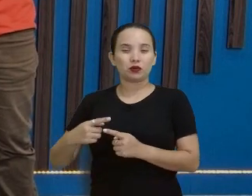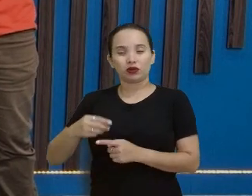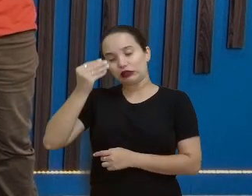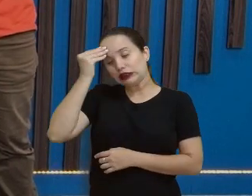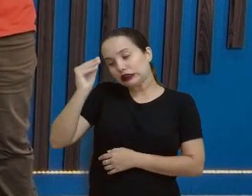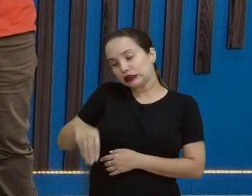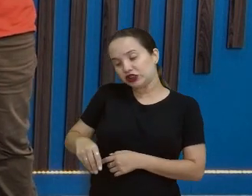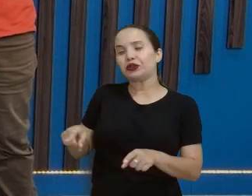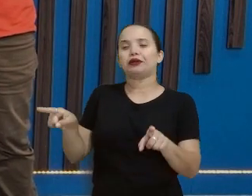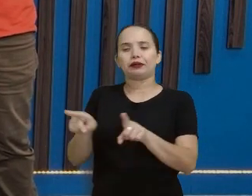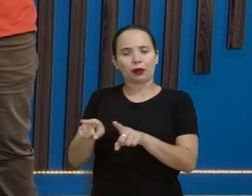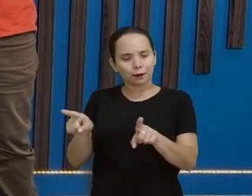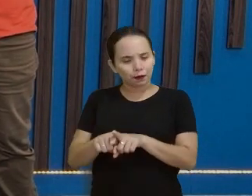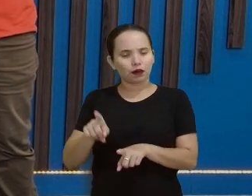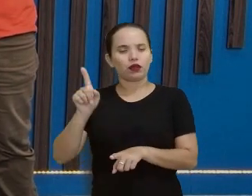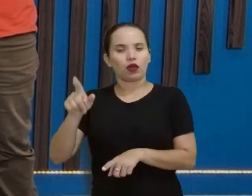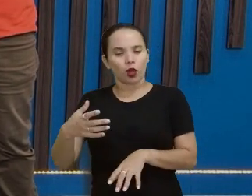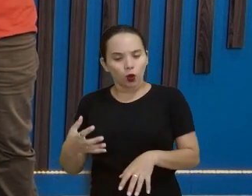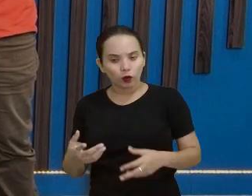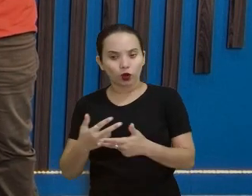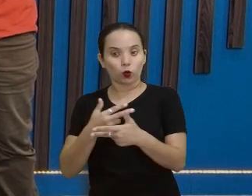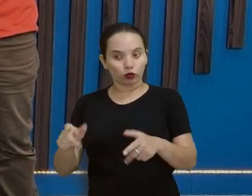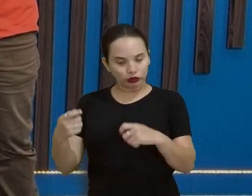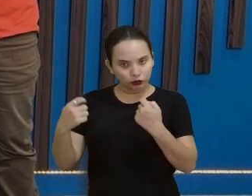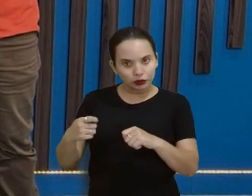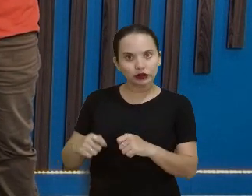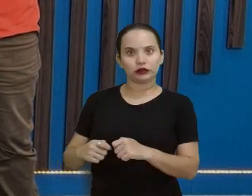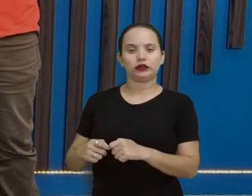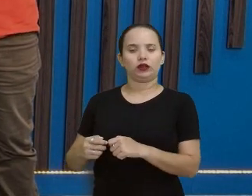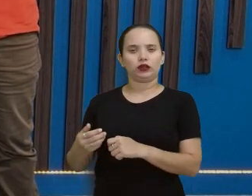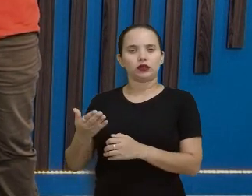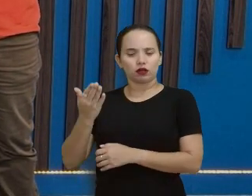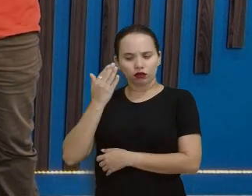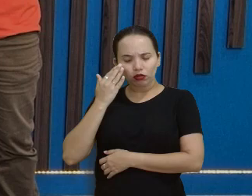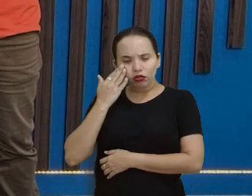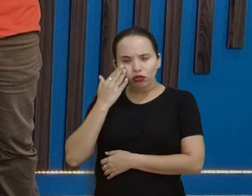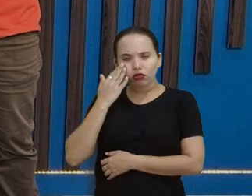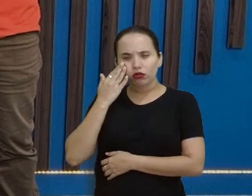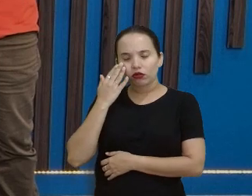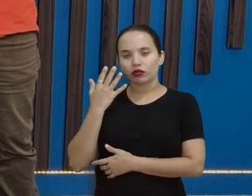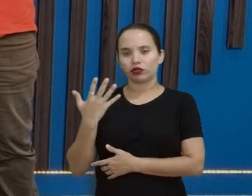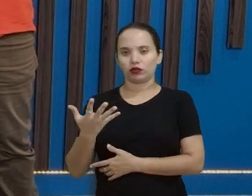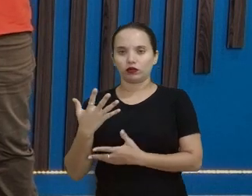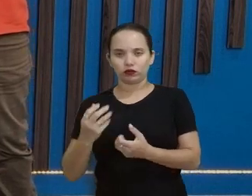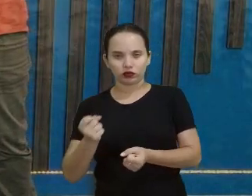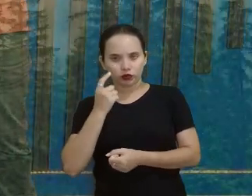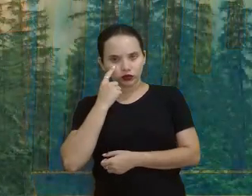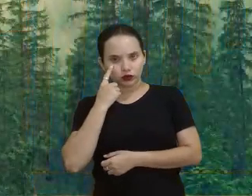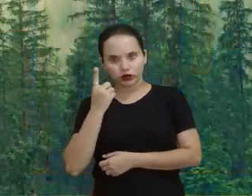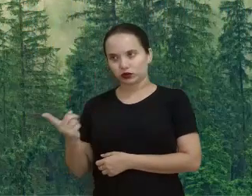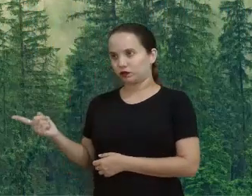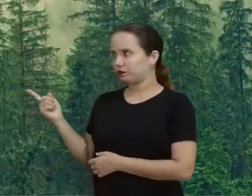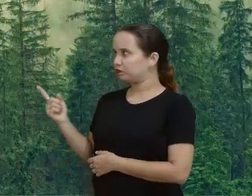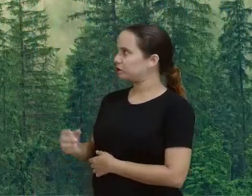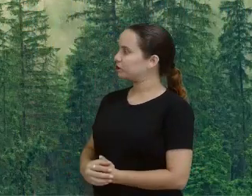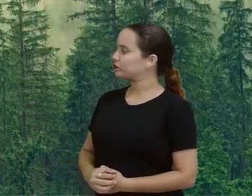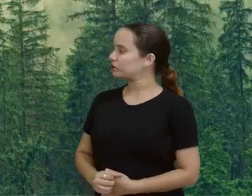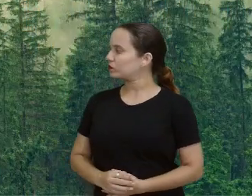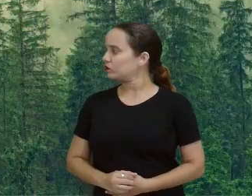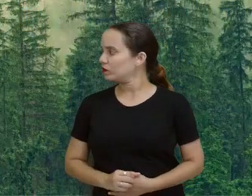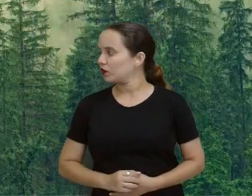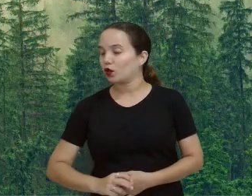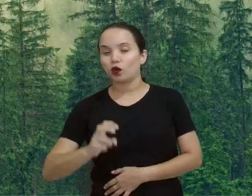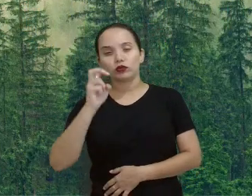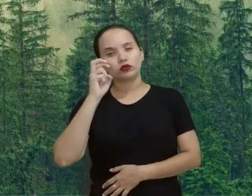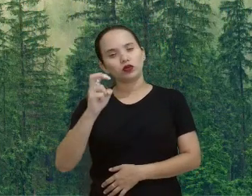desistência também é um sentimento que precisa ser trabalhado, né? Então vamos pensar aqui, vai chegar na tela para vocês, os 5